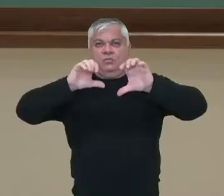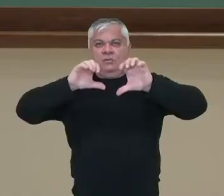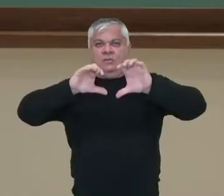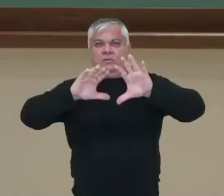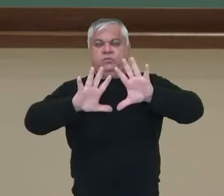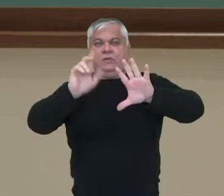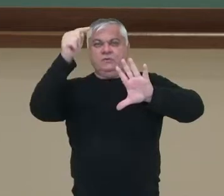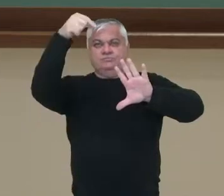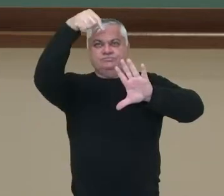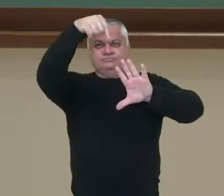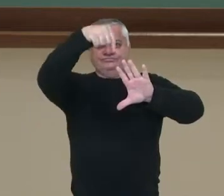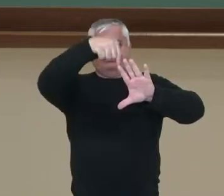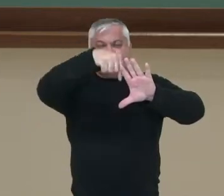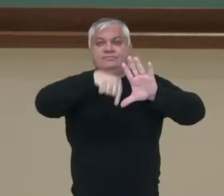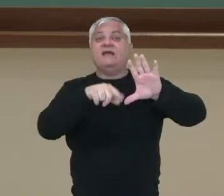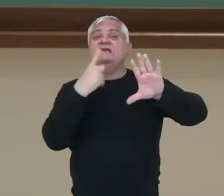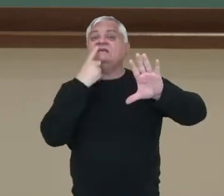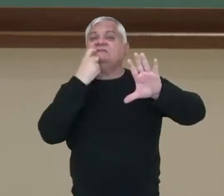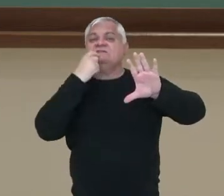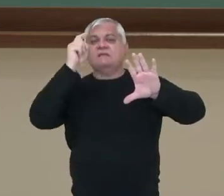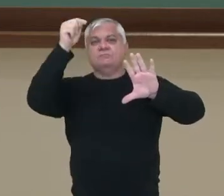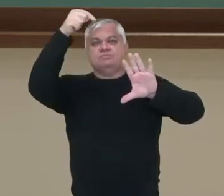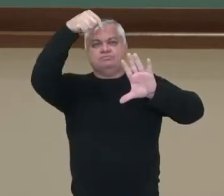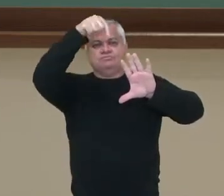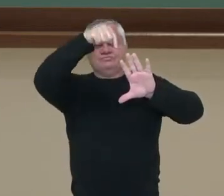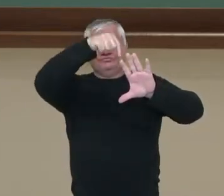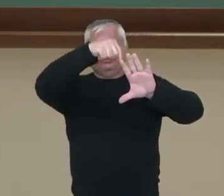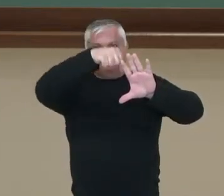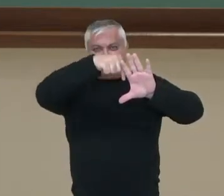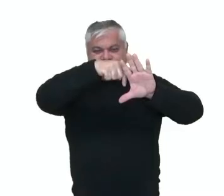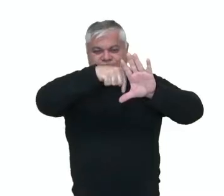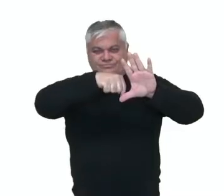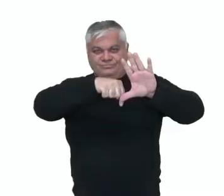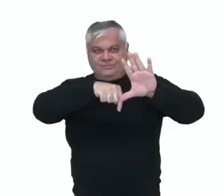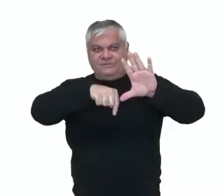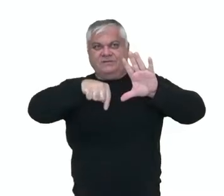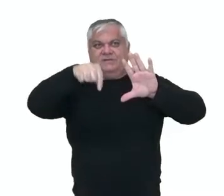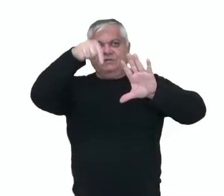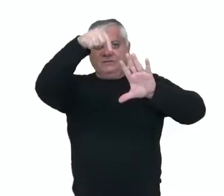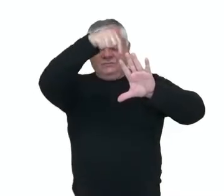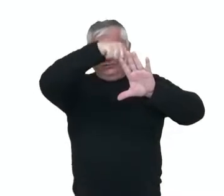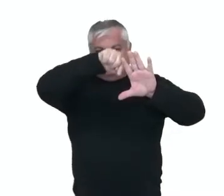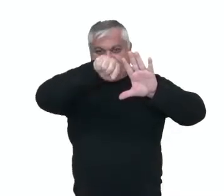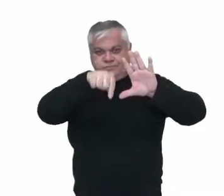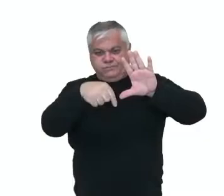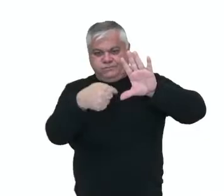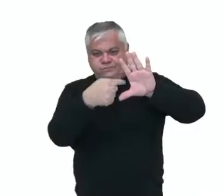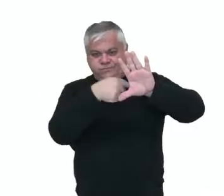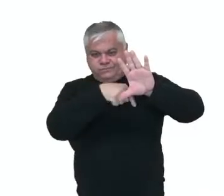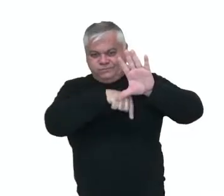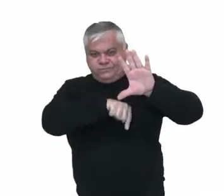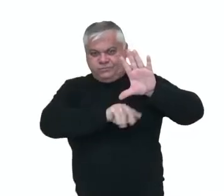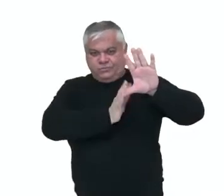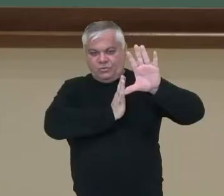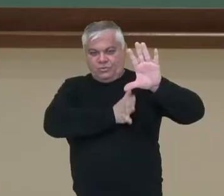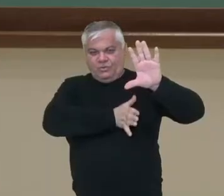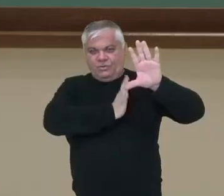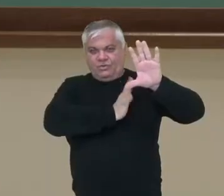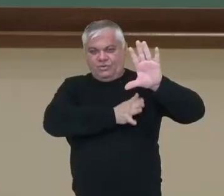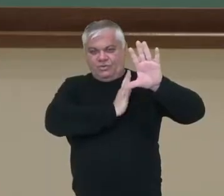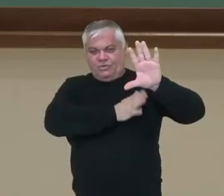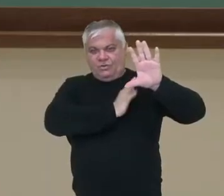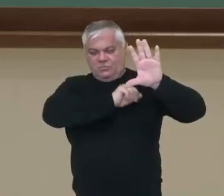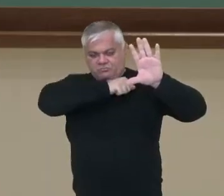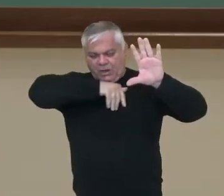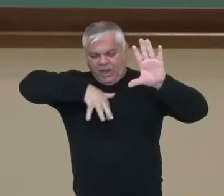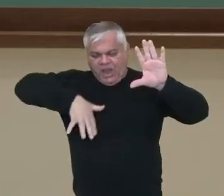oxigênio aqui no átrio esquerdo, vai passar para o ventrículo e vai ser distribuído para o corpo